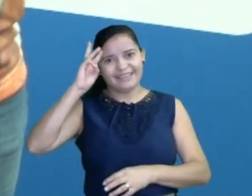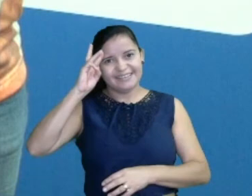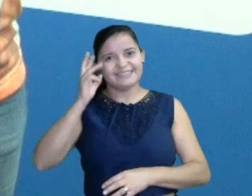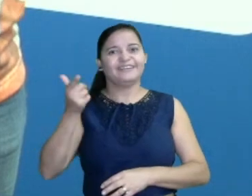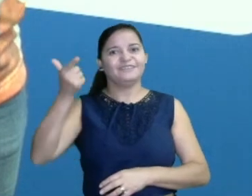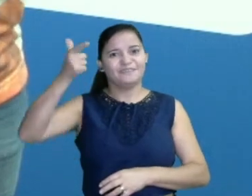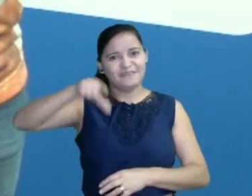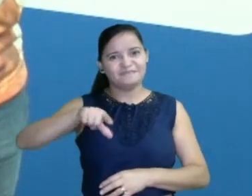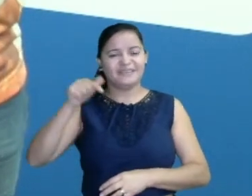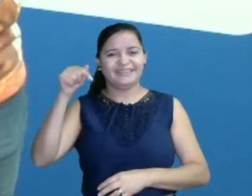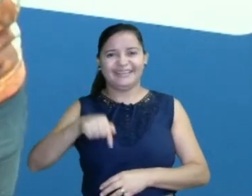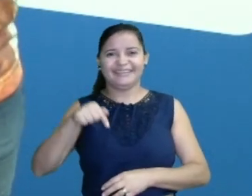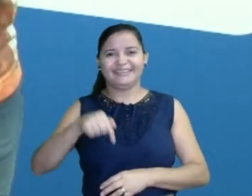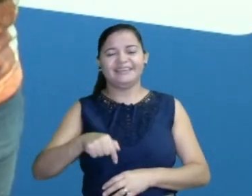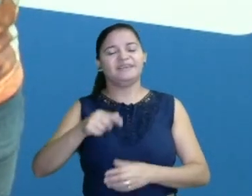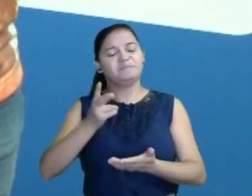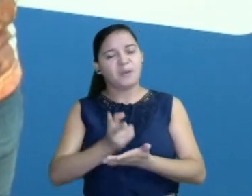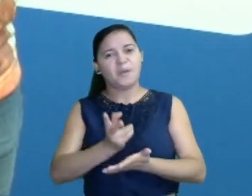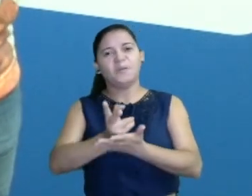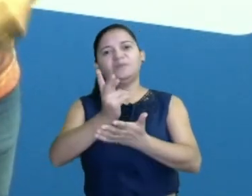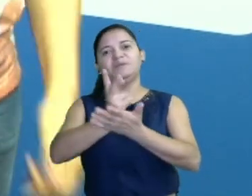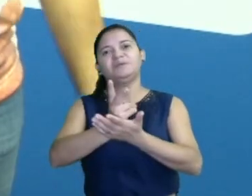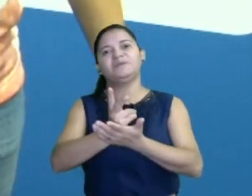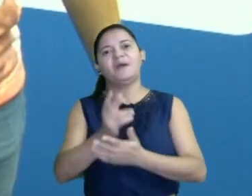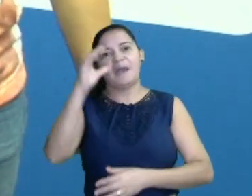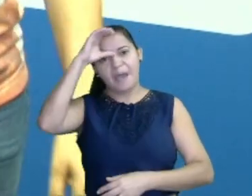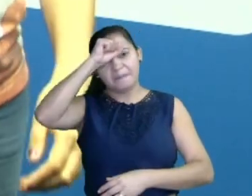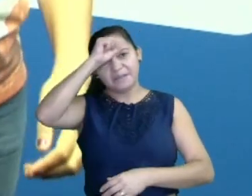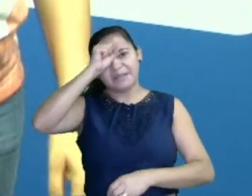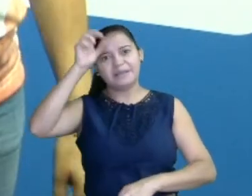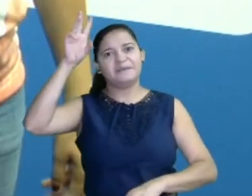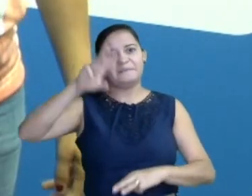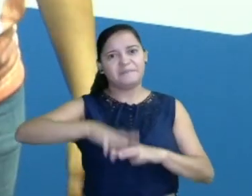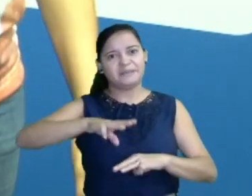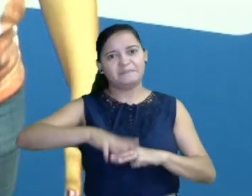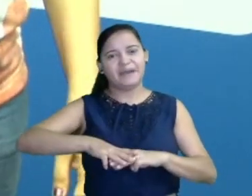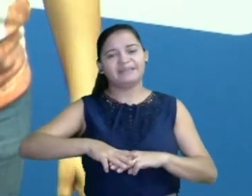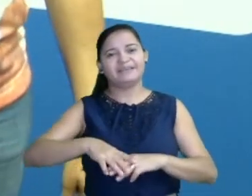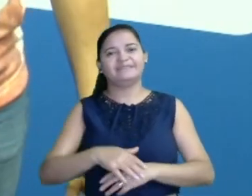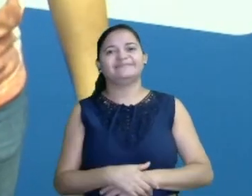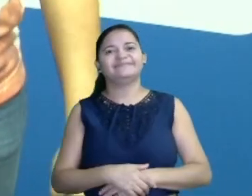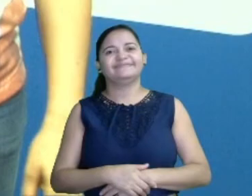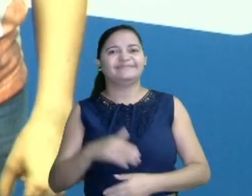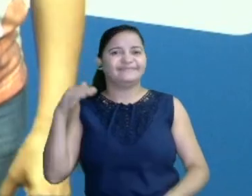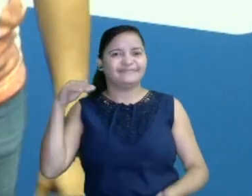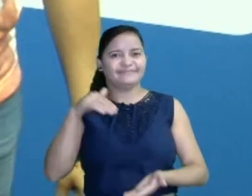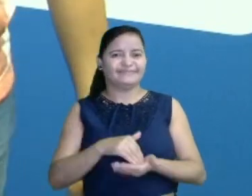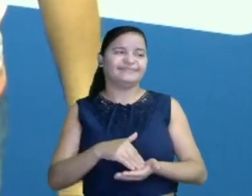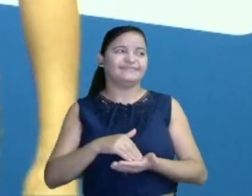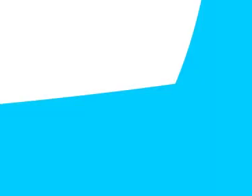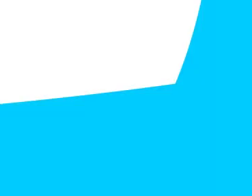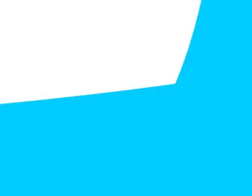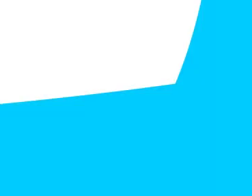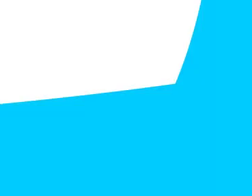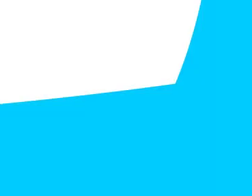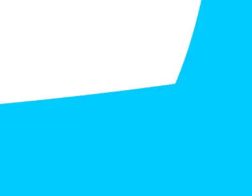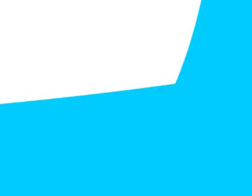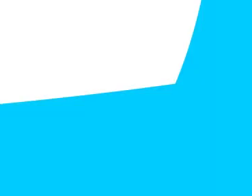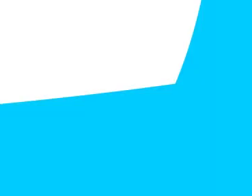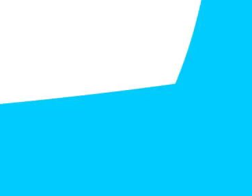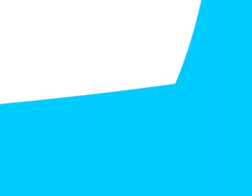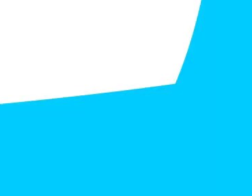lado da tela para que a gente possa continuar desvendando os mistérios da Matemática então até a próxima ao